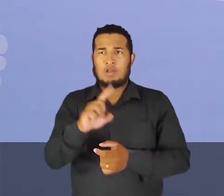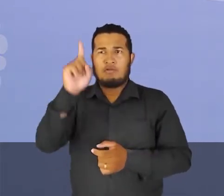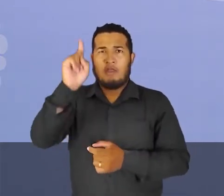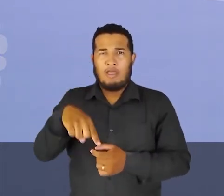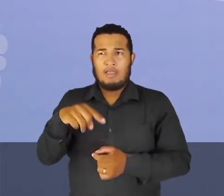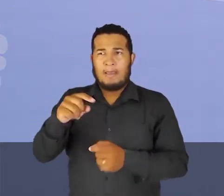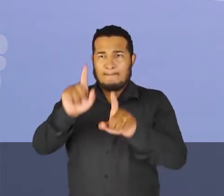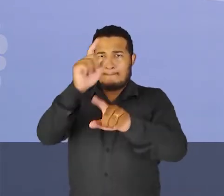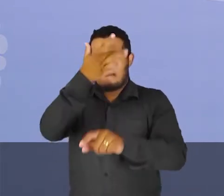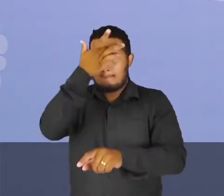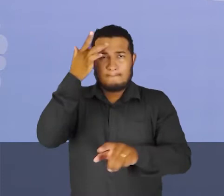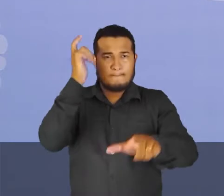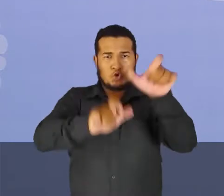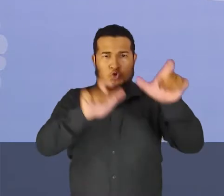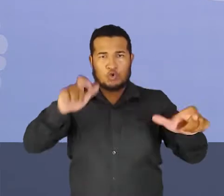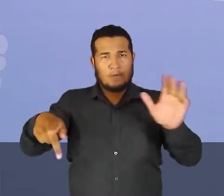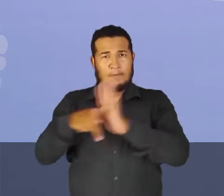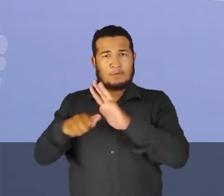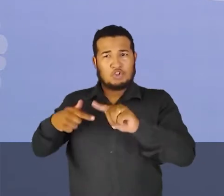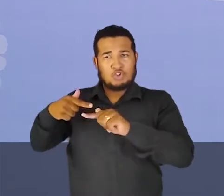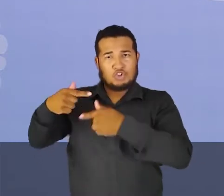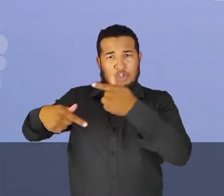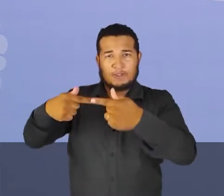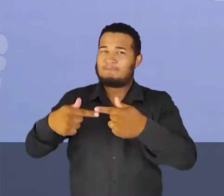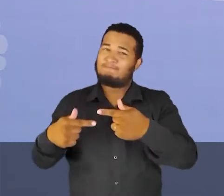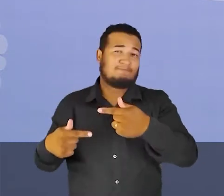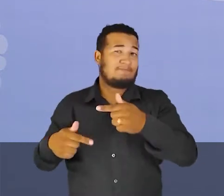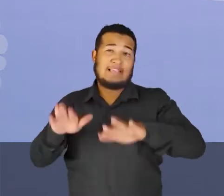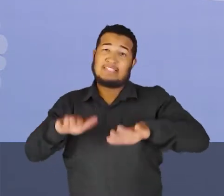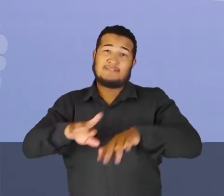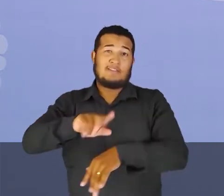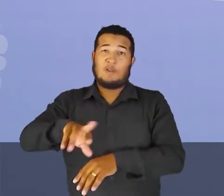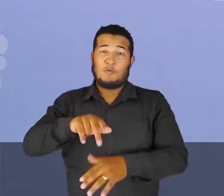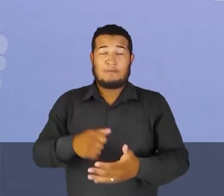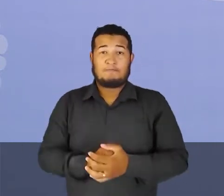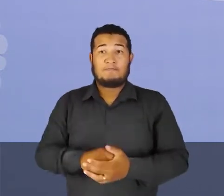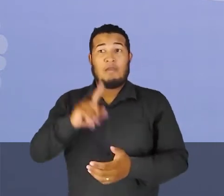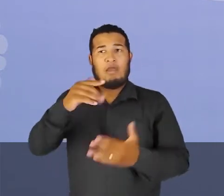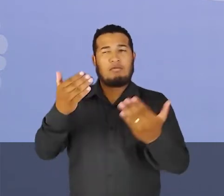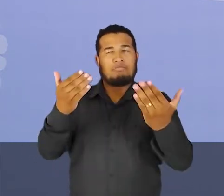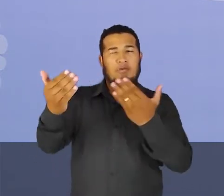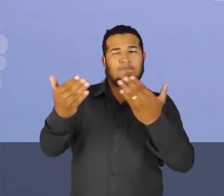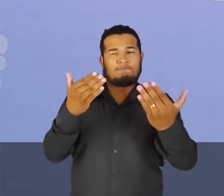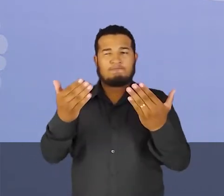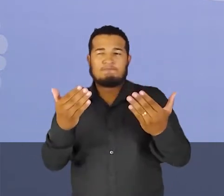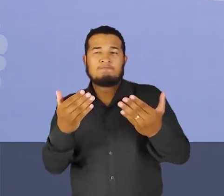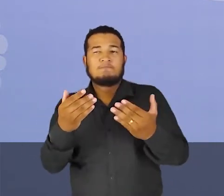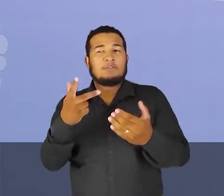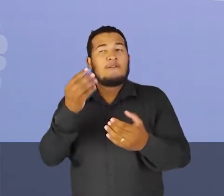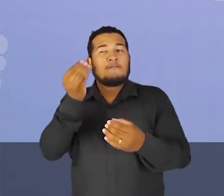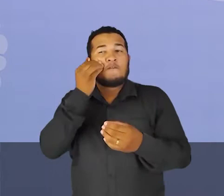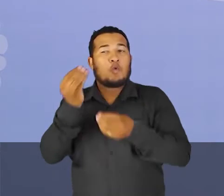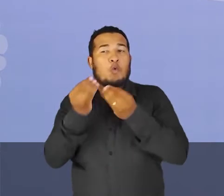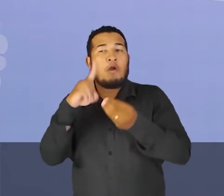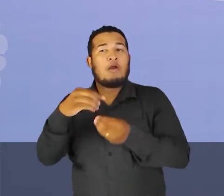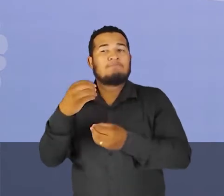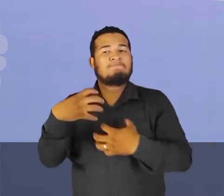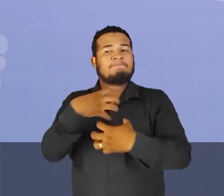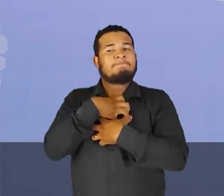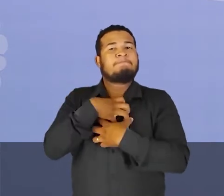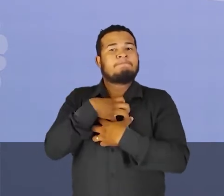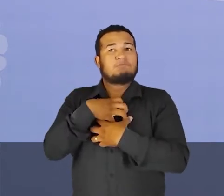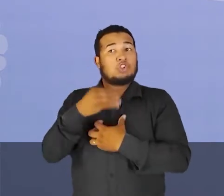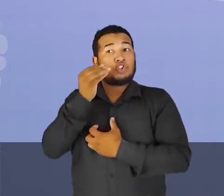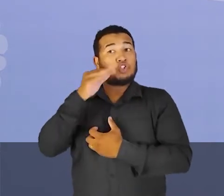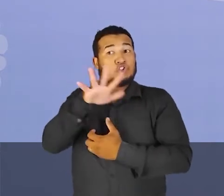100% com os indivíduos daquela geração. Então percebam que são análises, né, mais externas, são análises